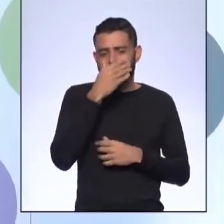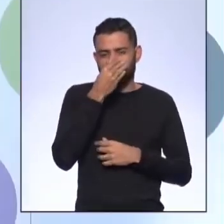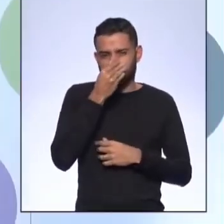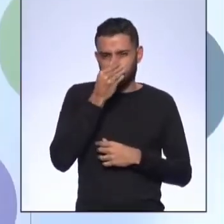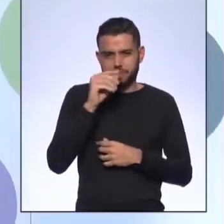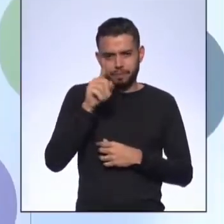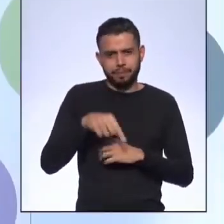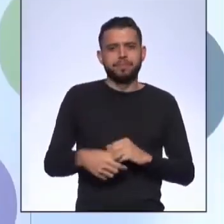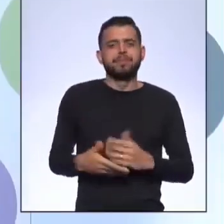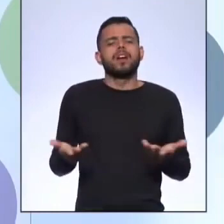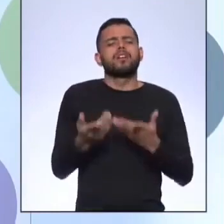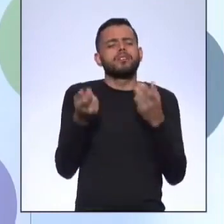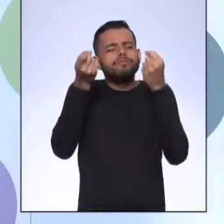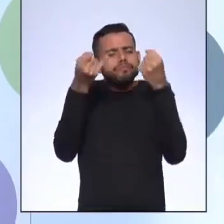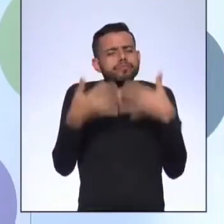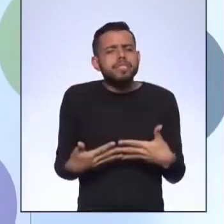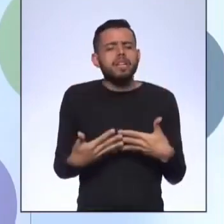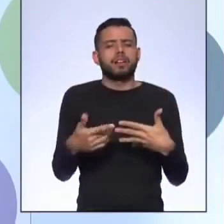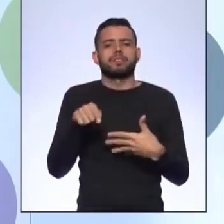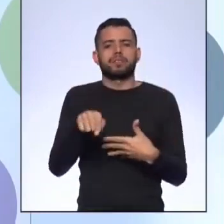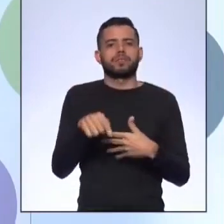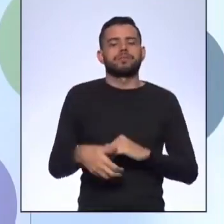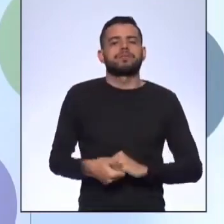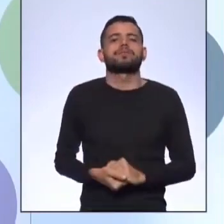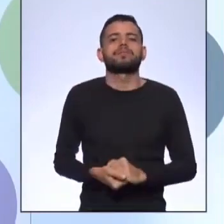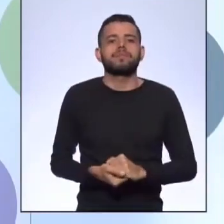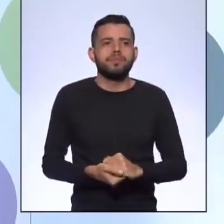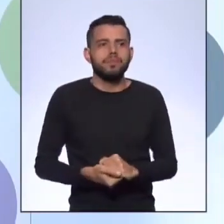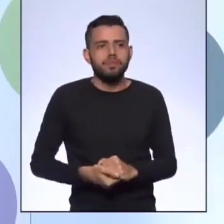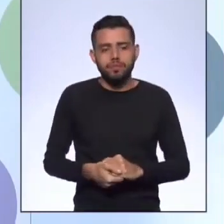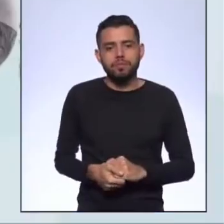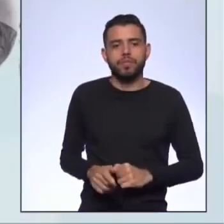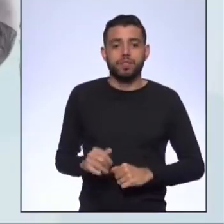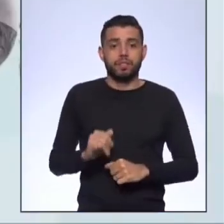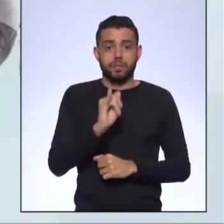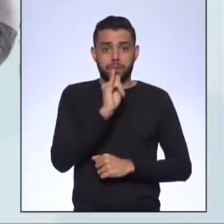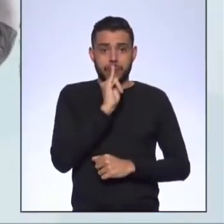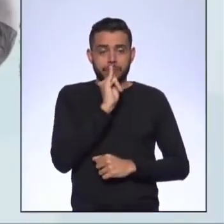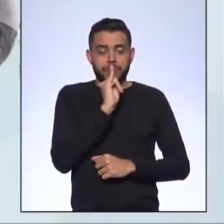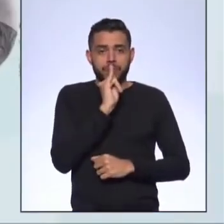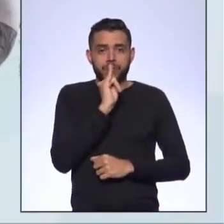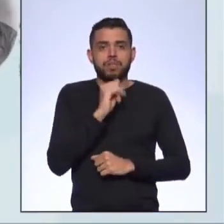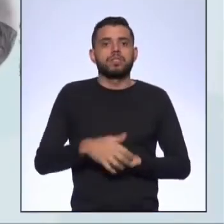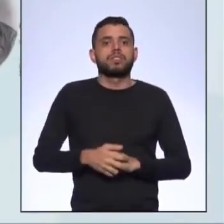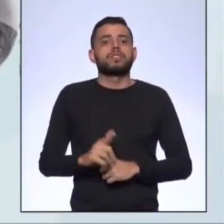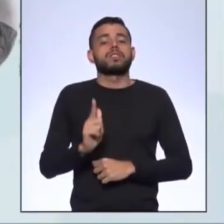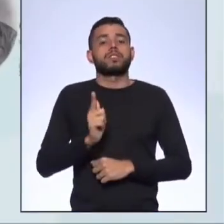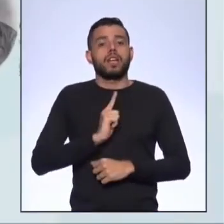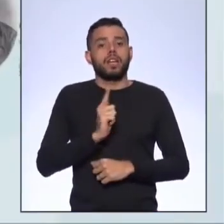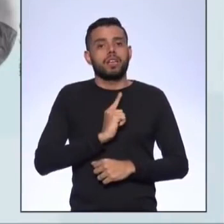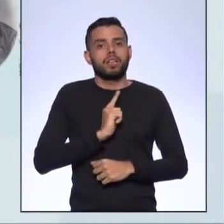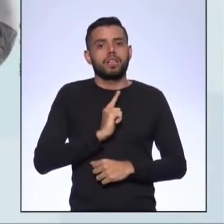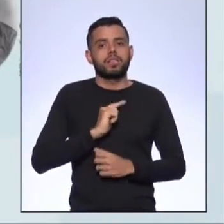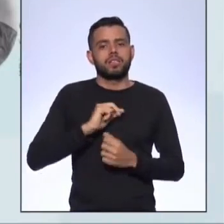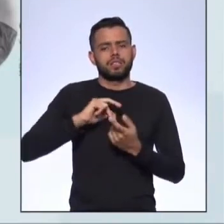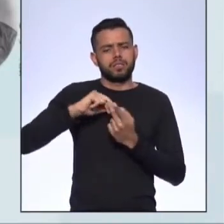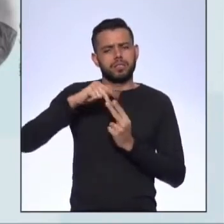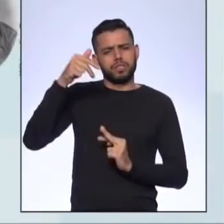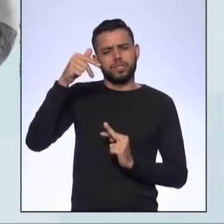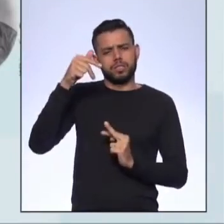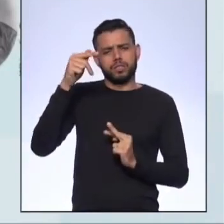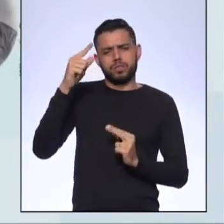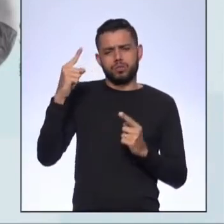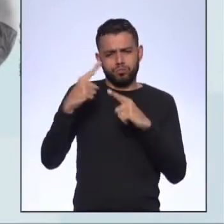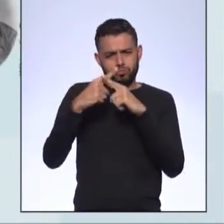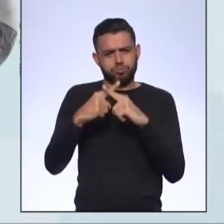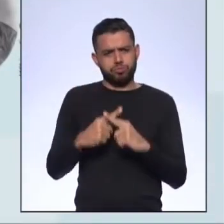vamos esmiuçar isso daí. Então, quando a gente tem aí o cruzamento, né, da geração parental